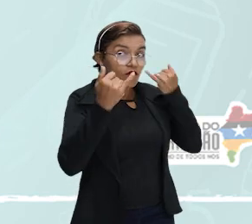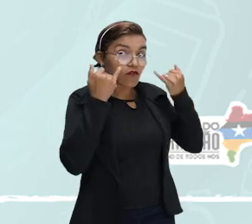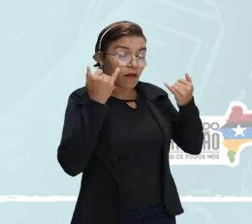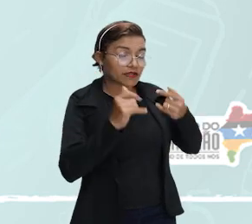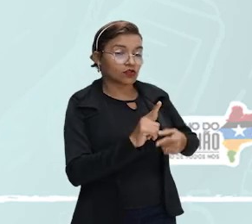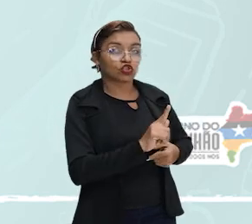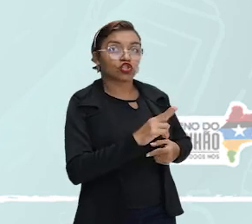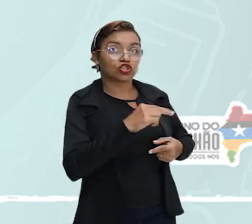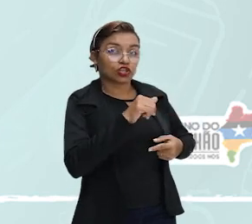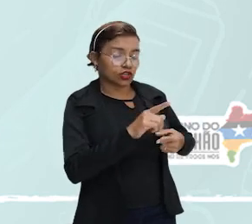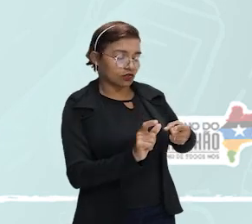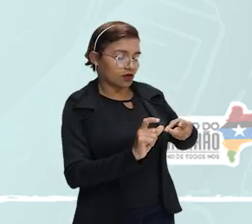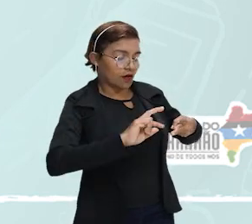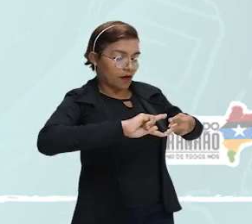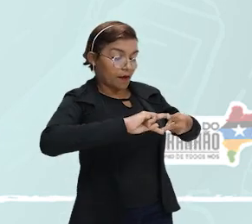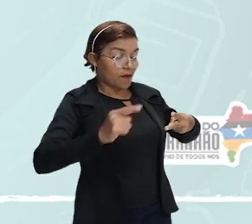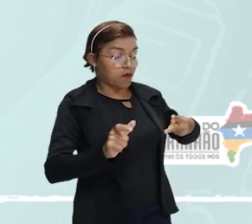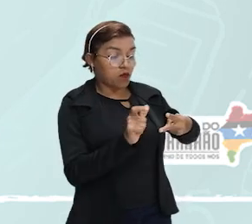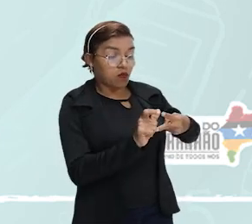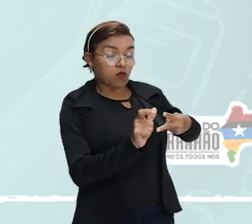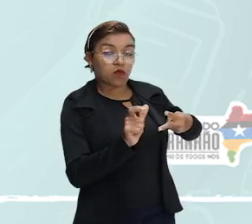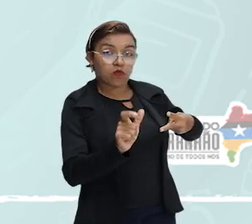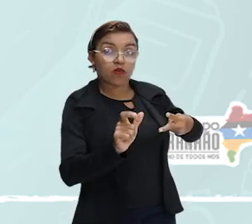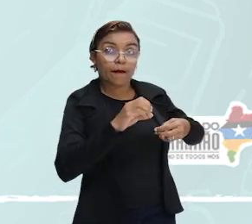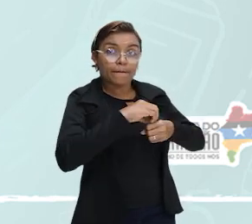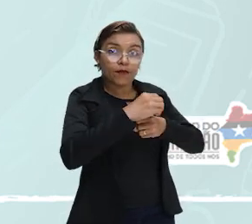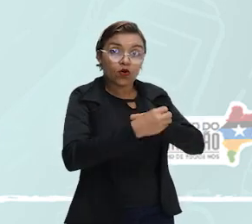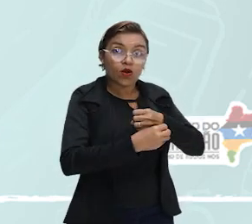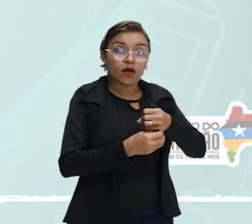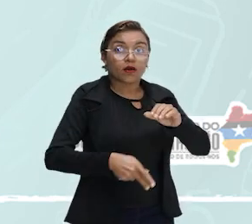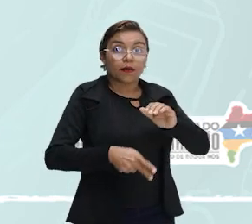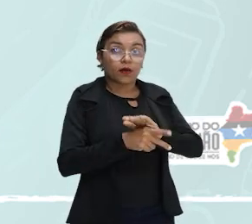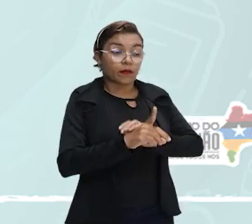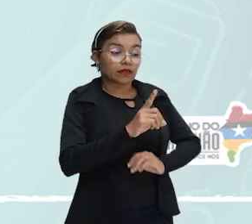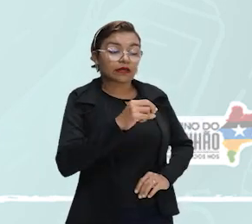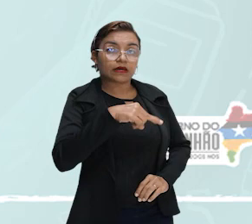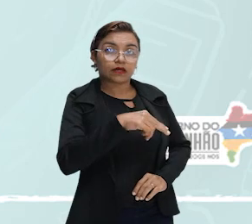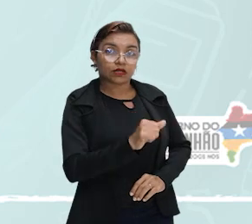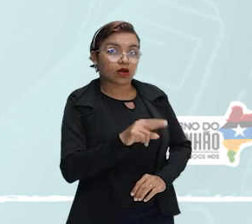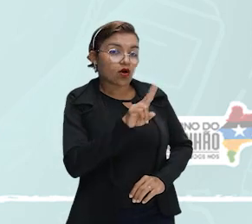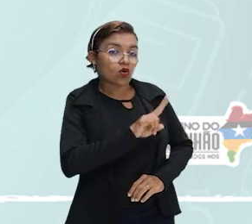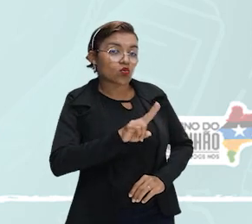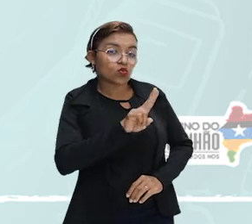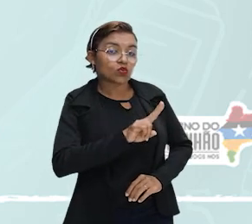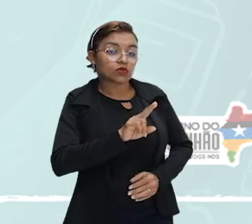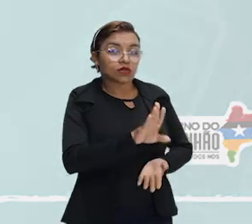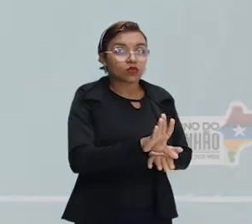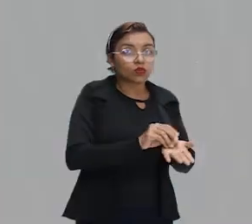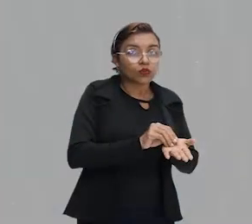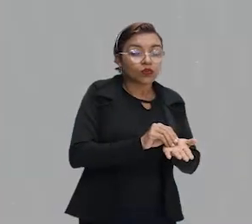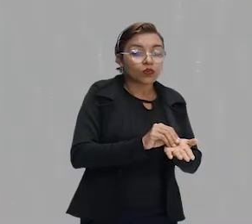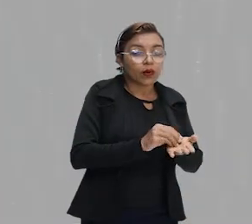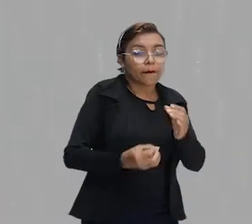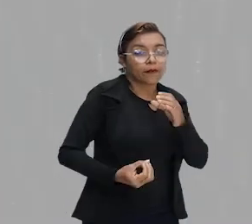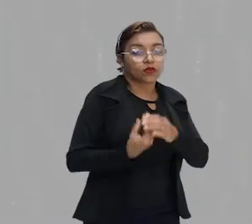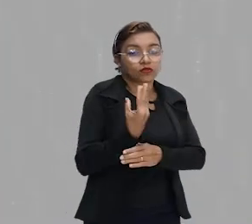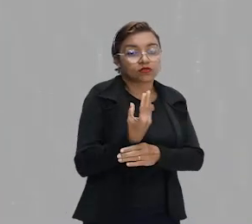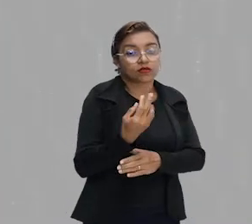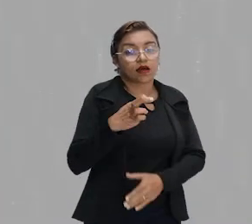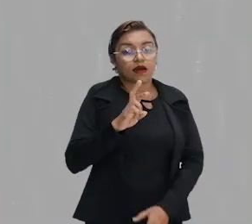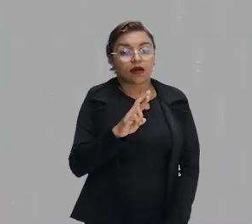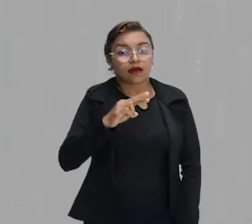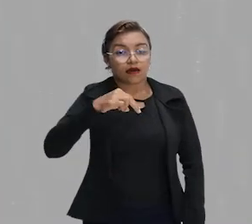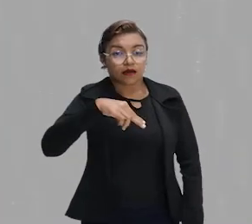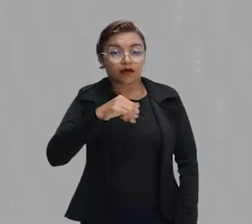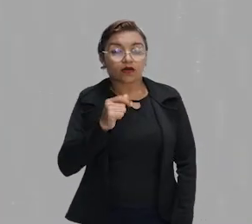chama de gene. Então, lá na molécula de DNA, ela vai ser usada como molde para a produção de RNA